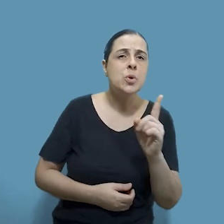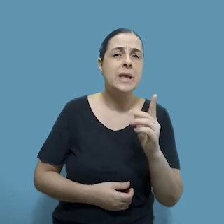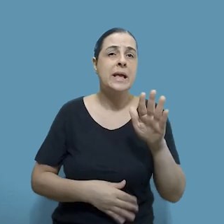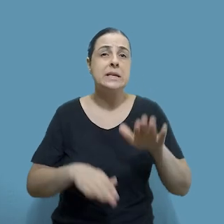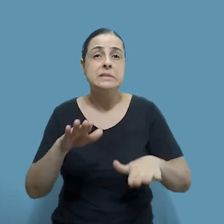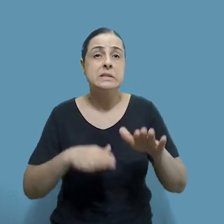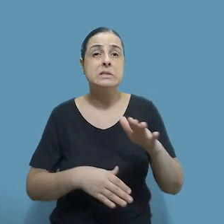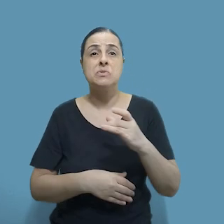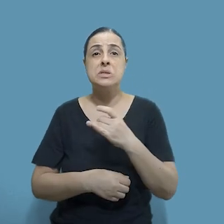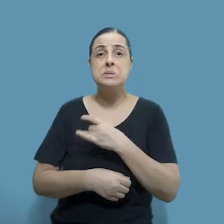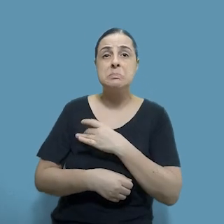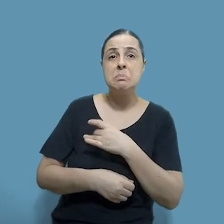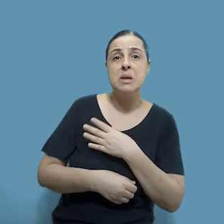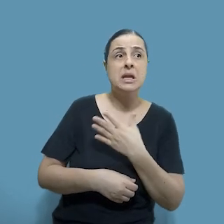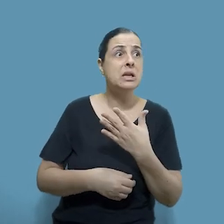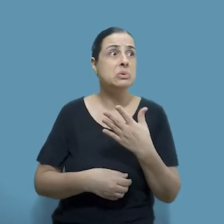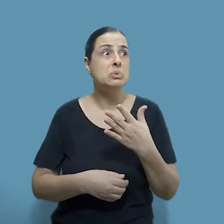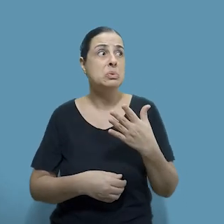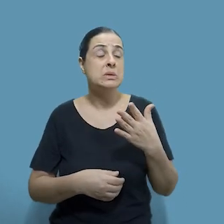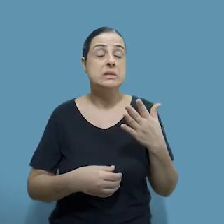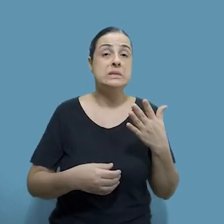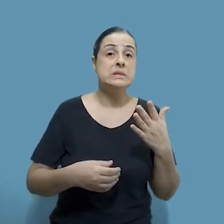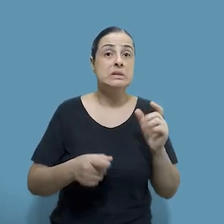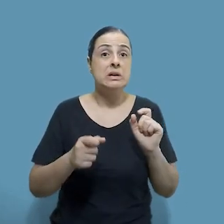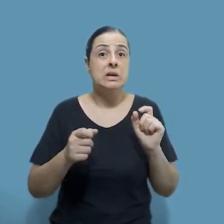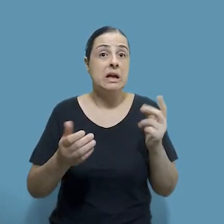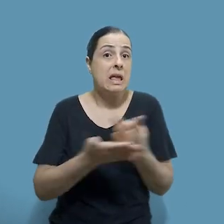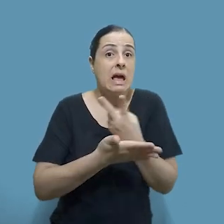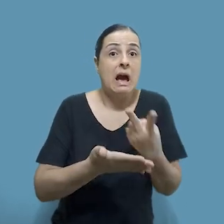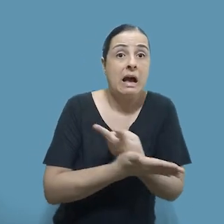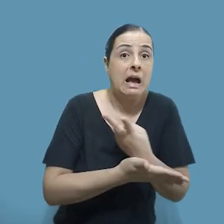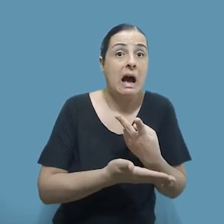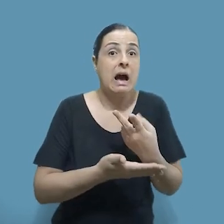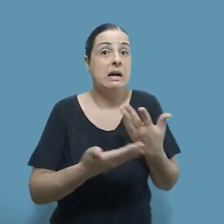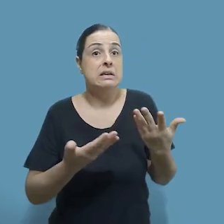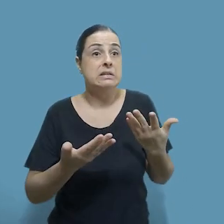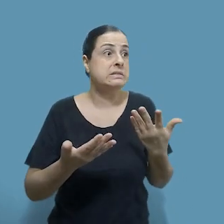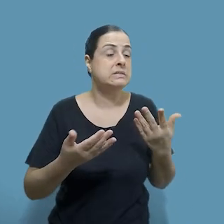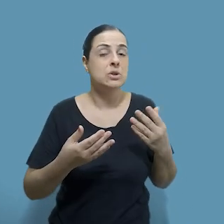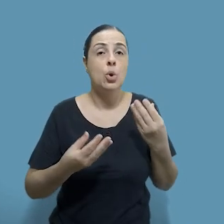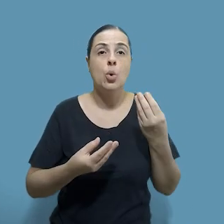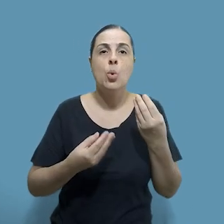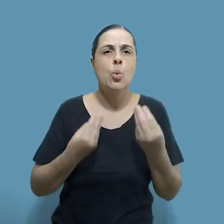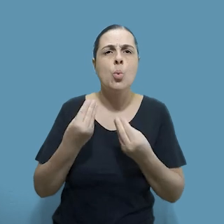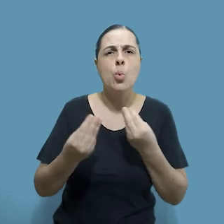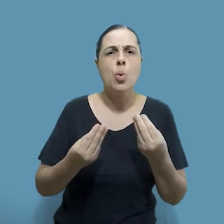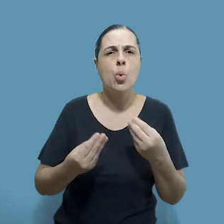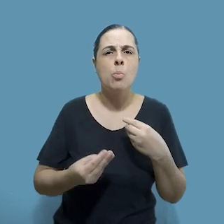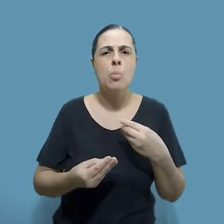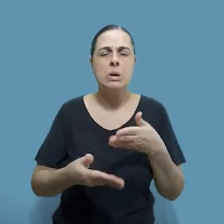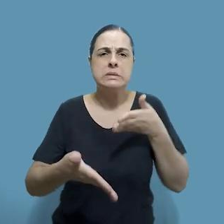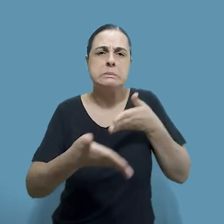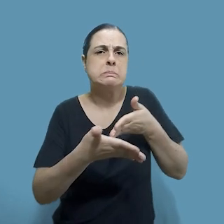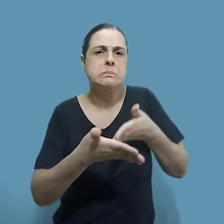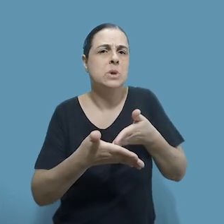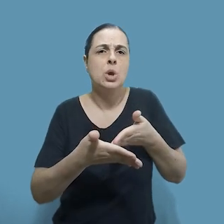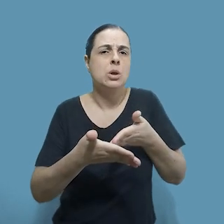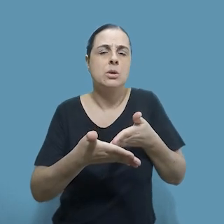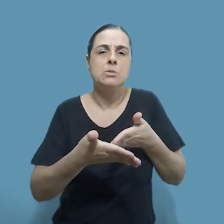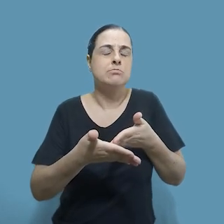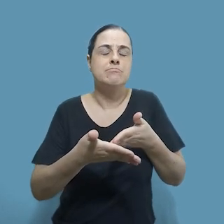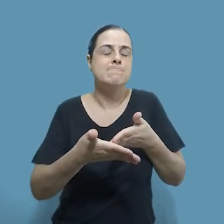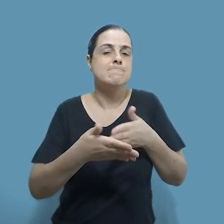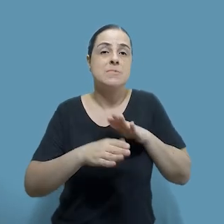constranger, não fazer algo errado. Então, um pouquinho assim da tua experiência, o que a gente pode fazer para quebrar essa barreira do preconceito e